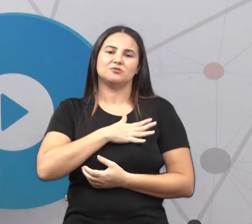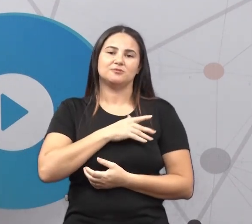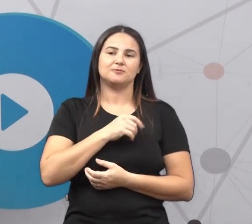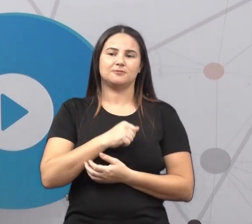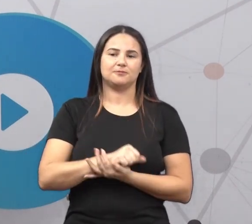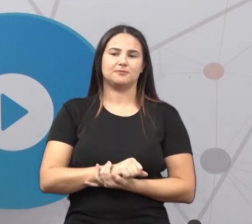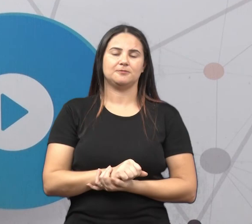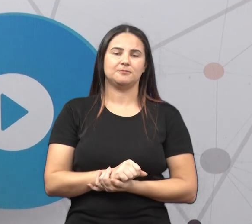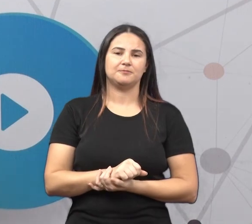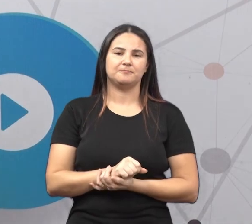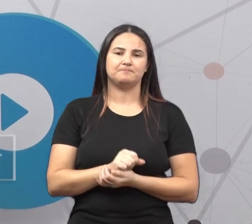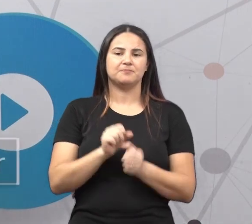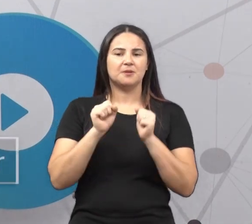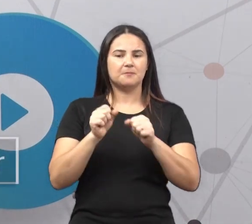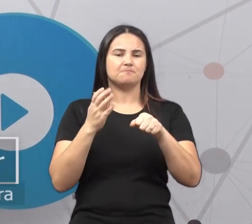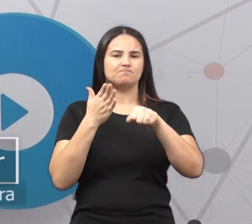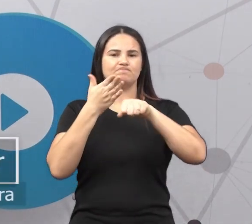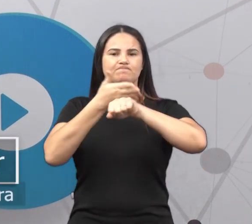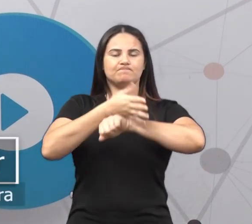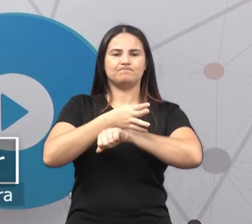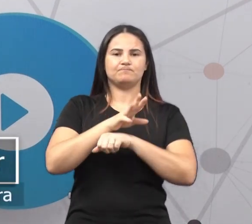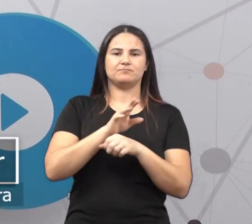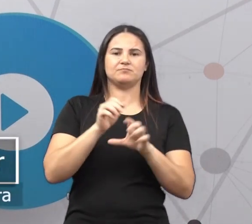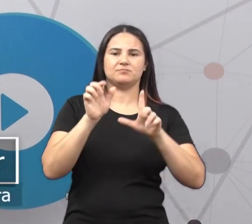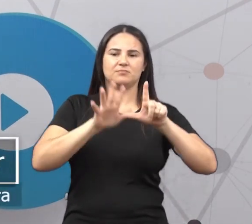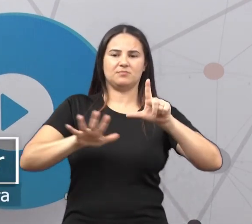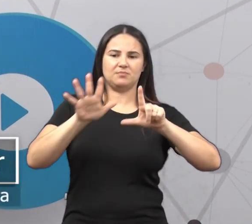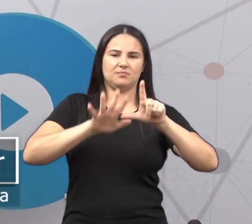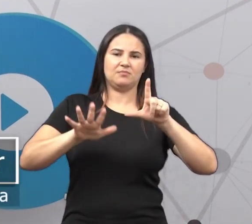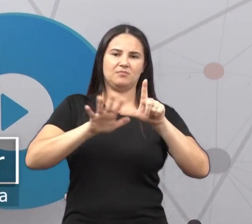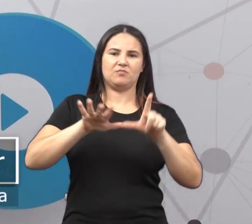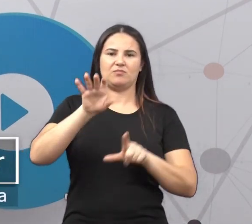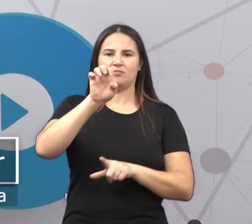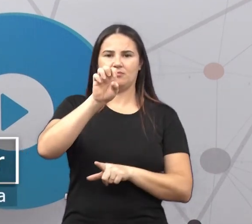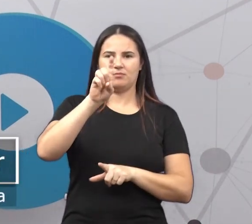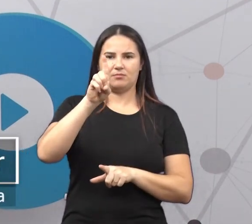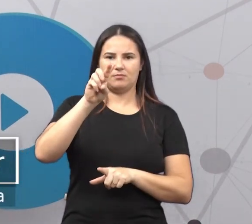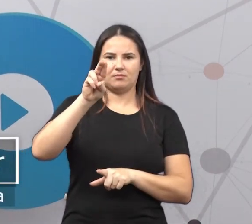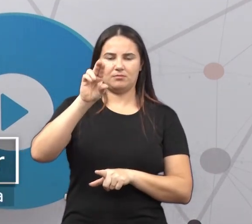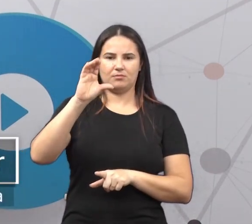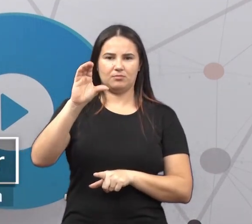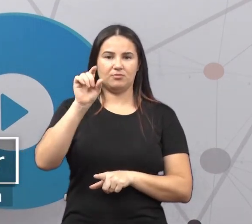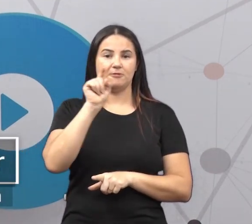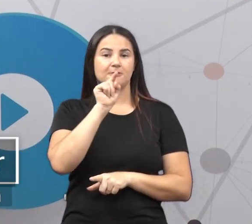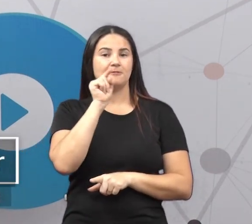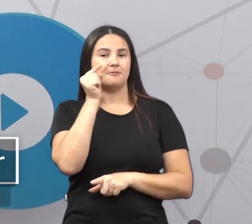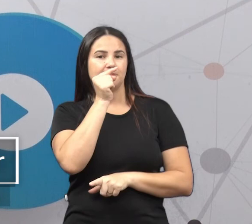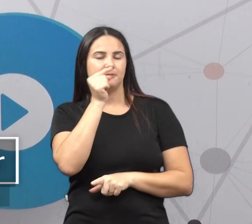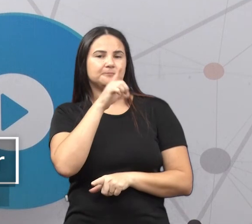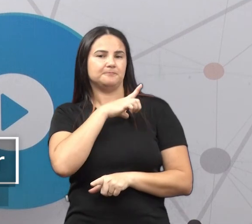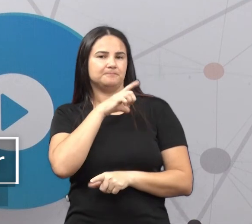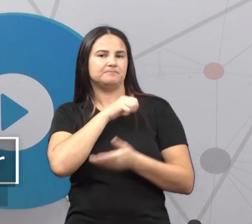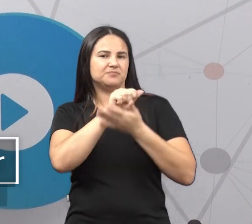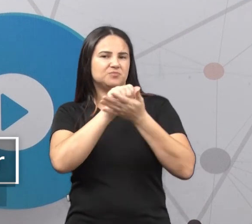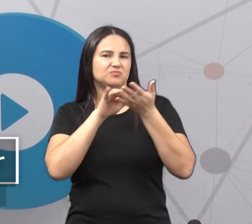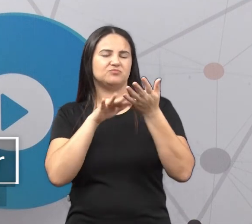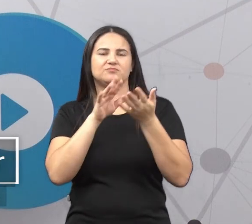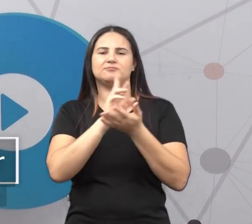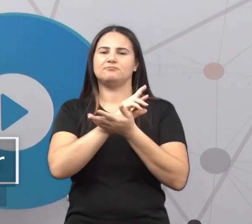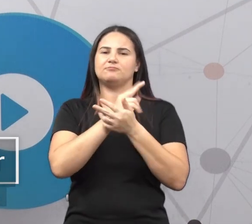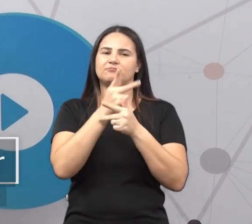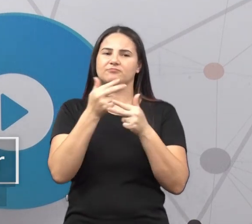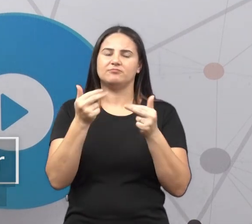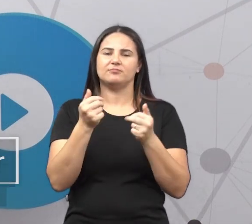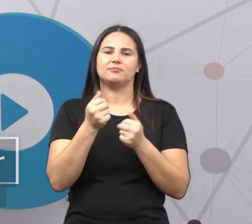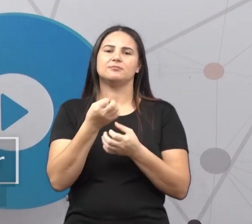estar disponível na plataforma Eduque e lá também vão estar mais exercícios para vocês treinarem, tá? Eu aguardo